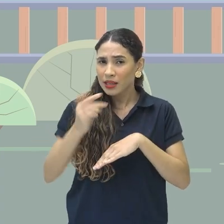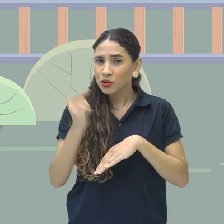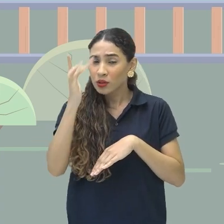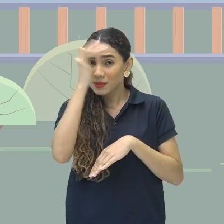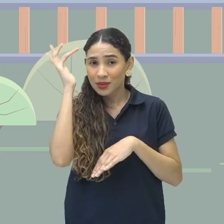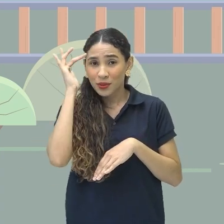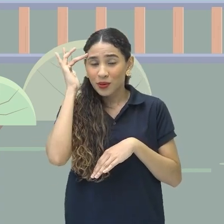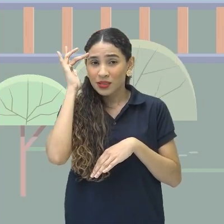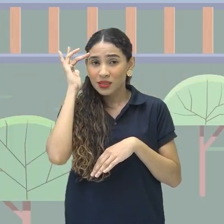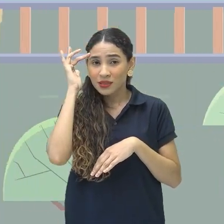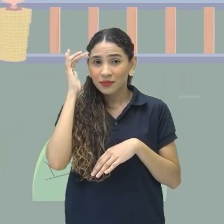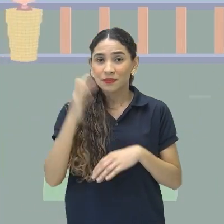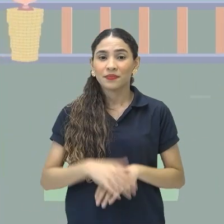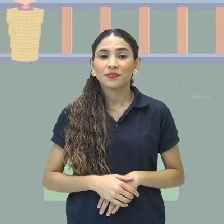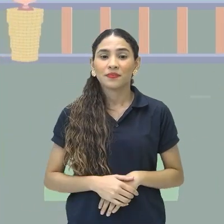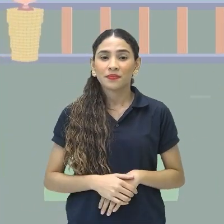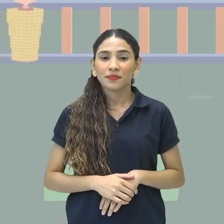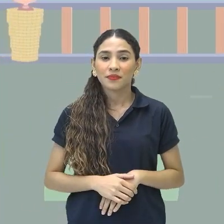outras pessoas?